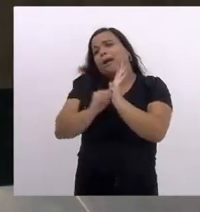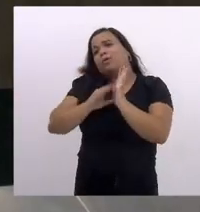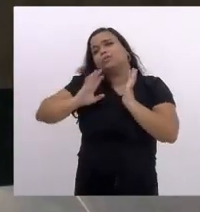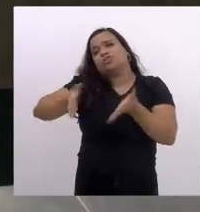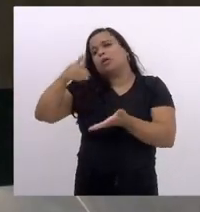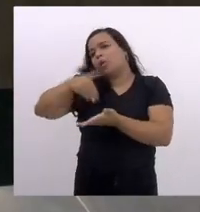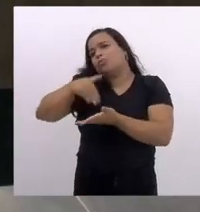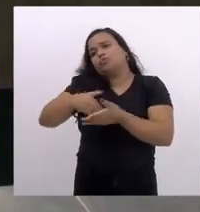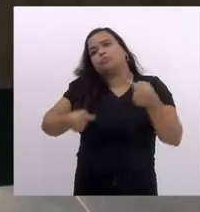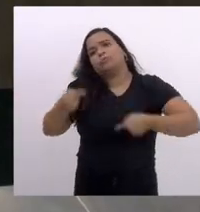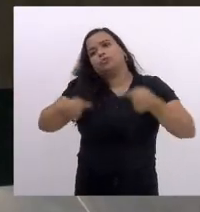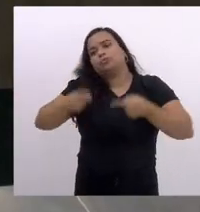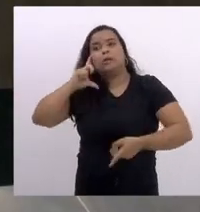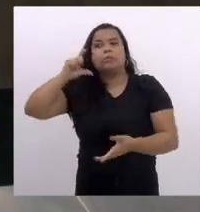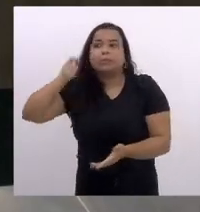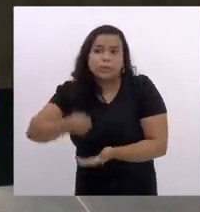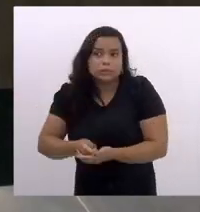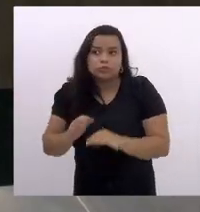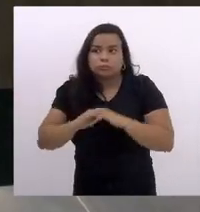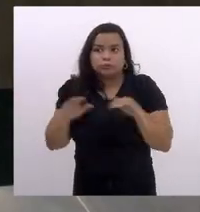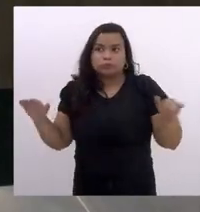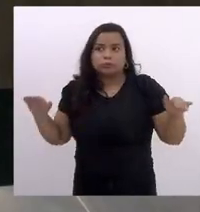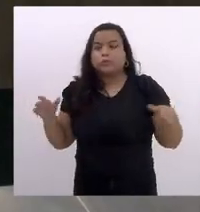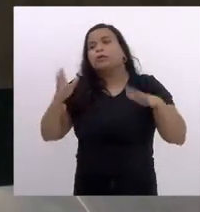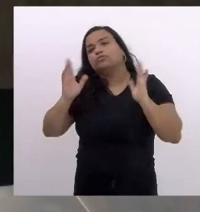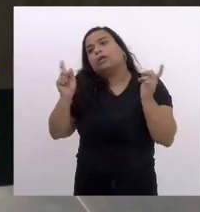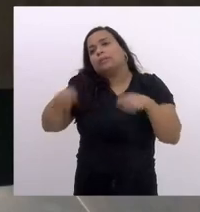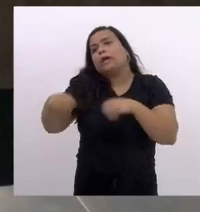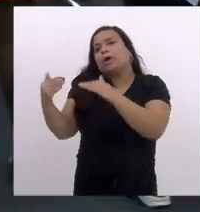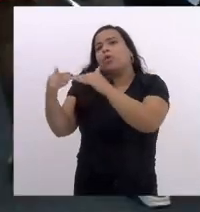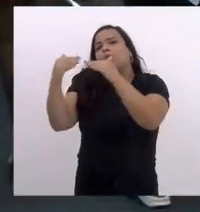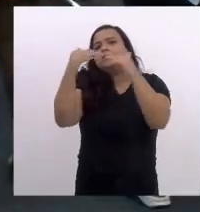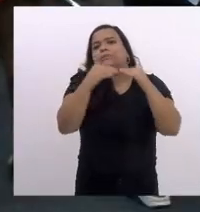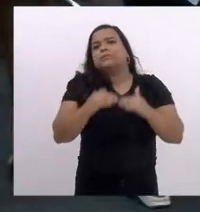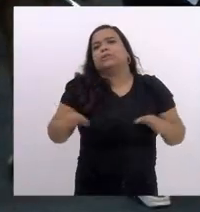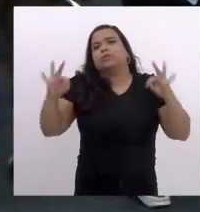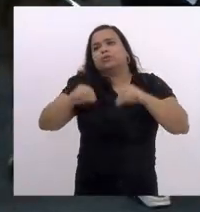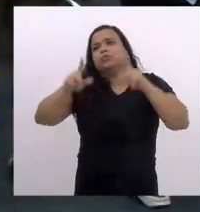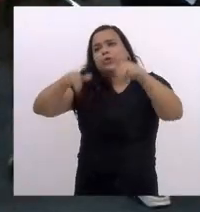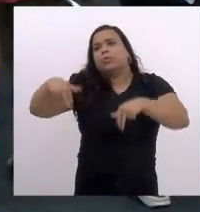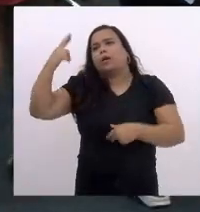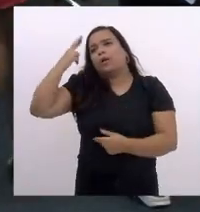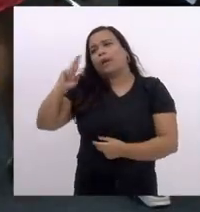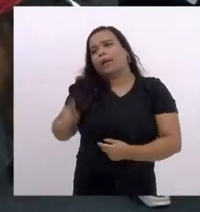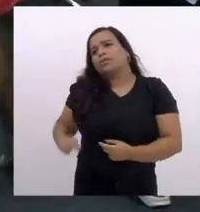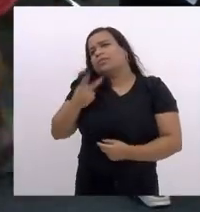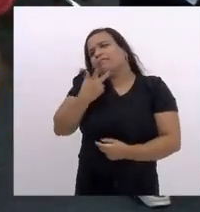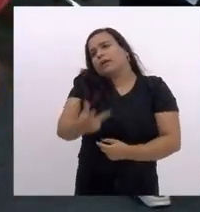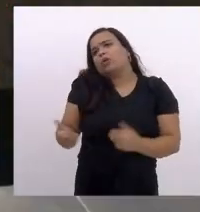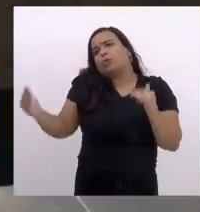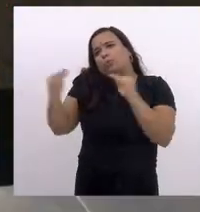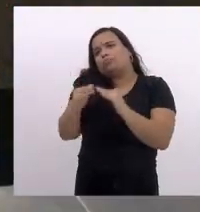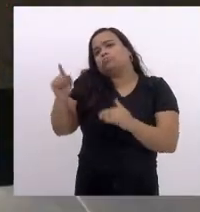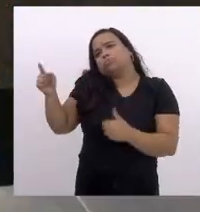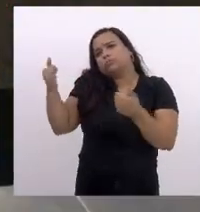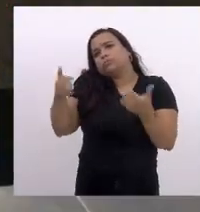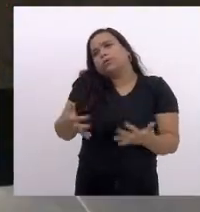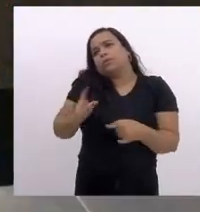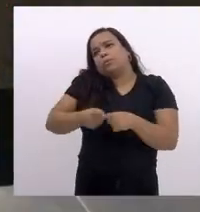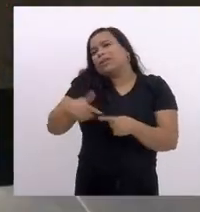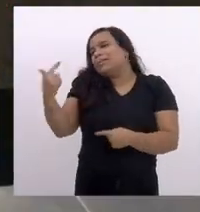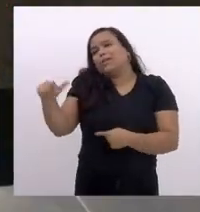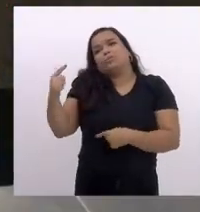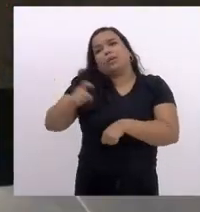última discussão. Porque aí eu acho que concilia, inclusive, o que a deputada Renata falou, etc. Porque não há